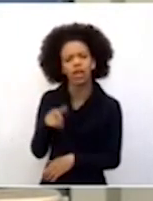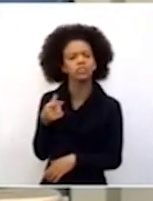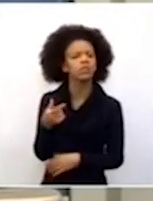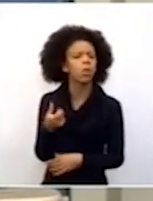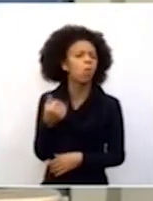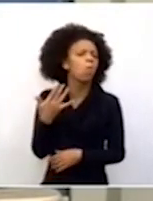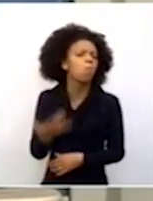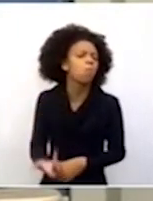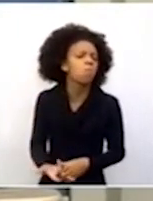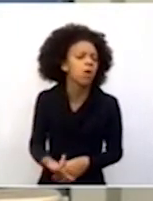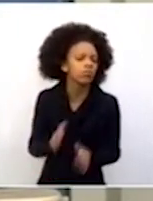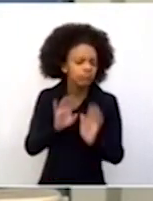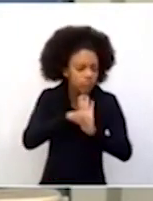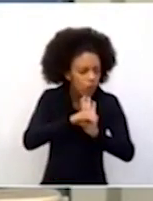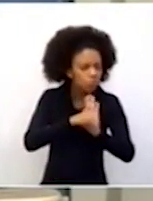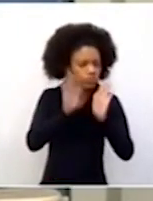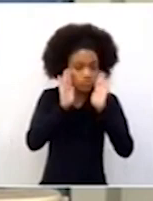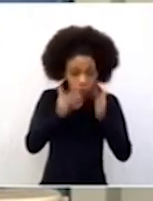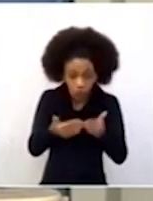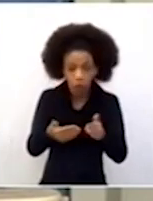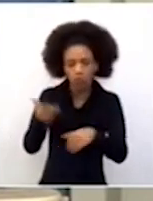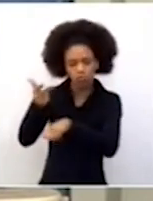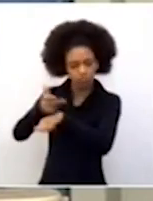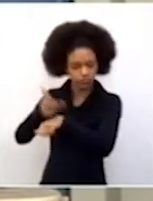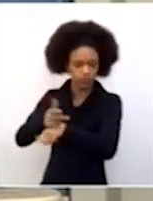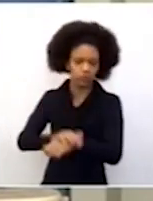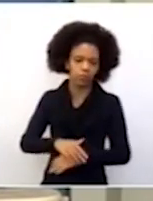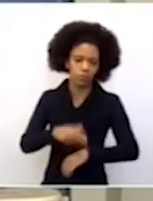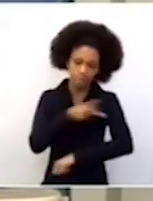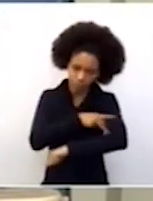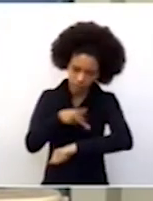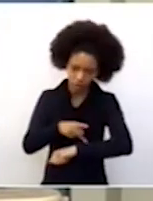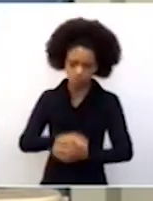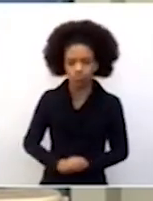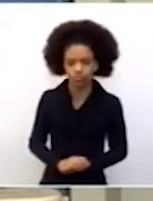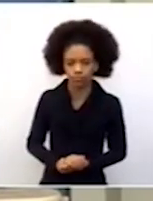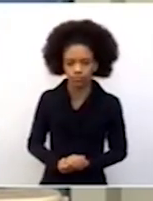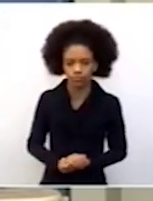as intenções pedagógicas referente a esse vídeo aí, tá? Então, reflitam e